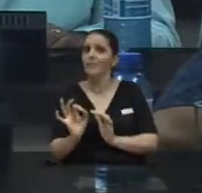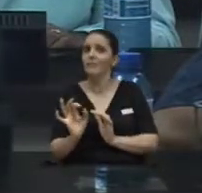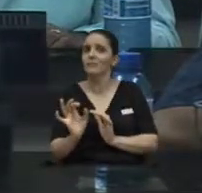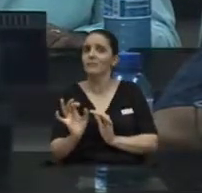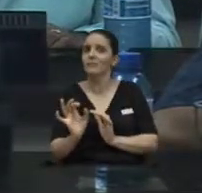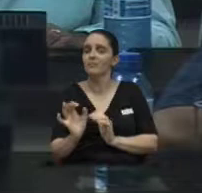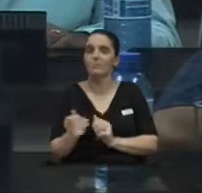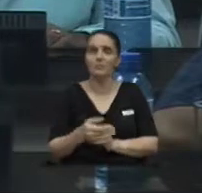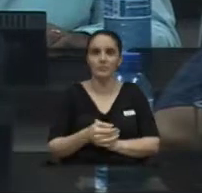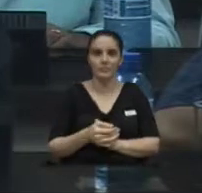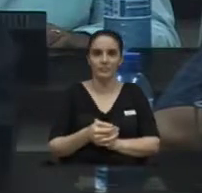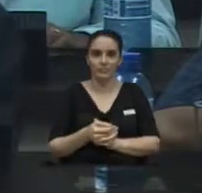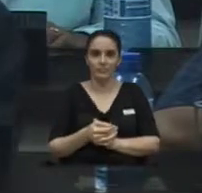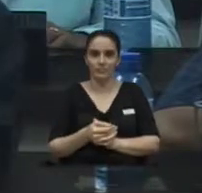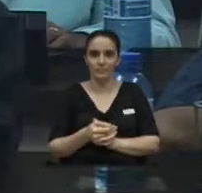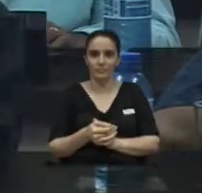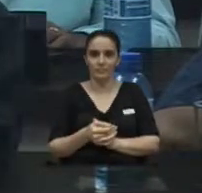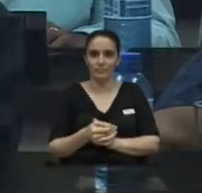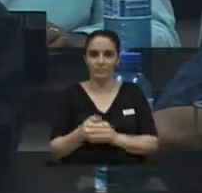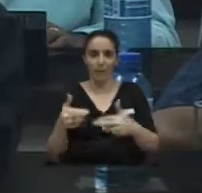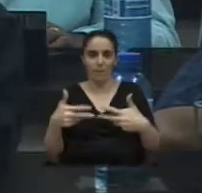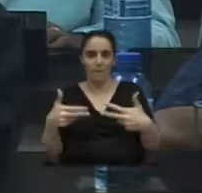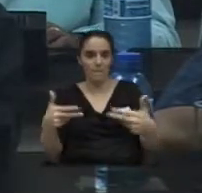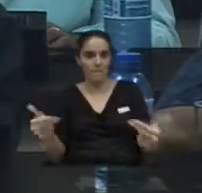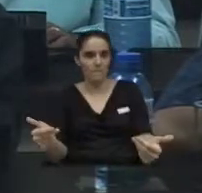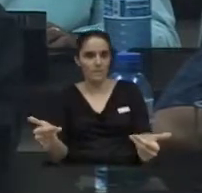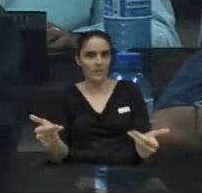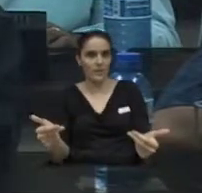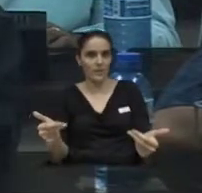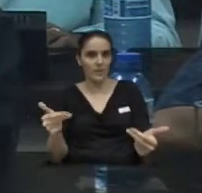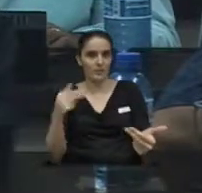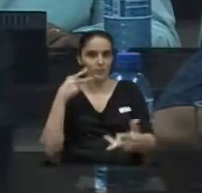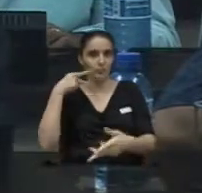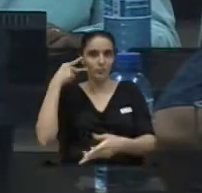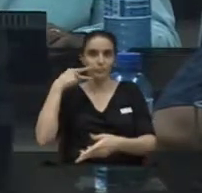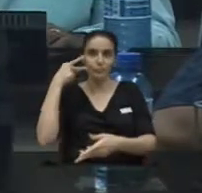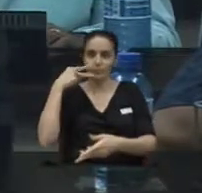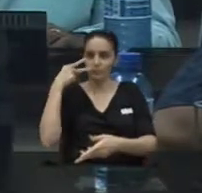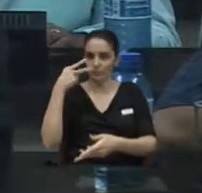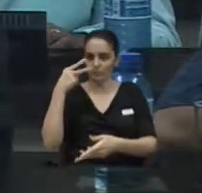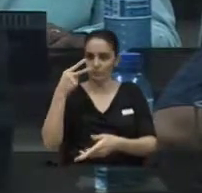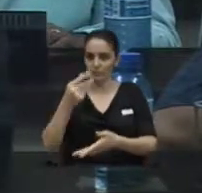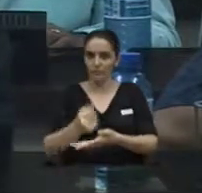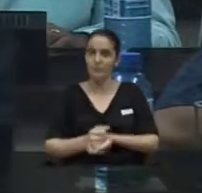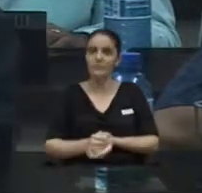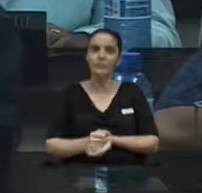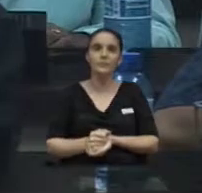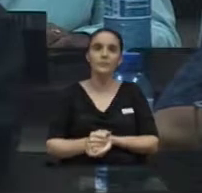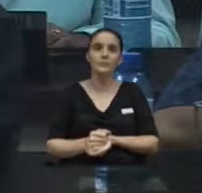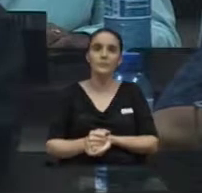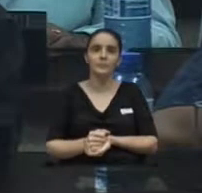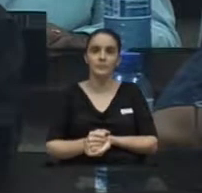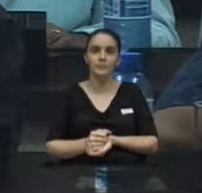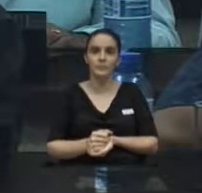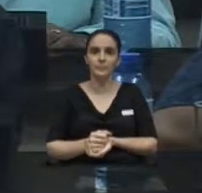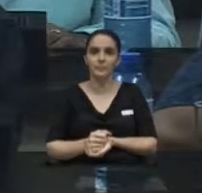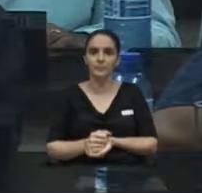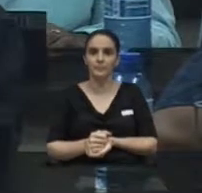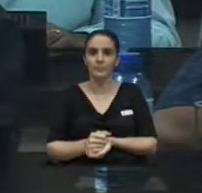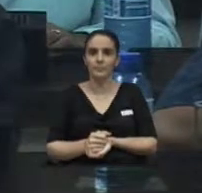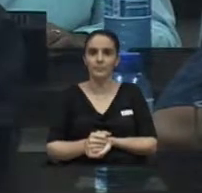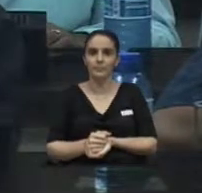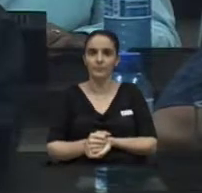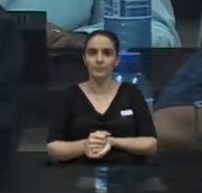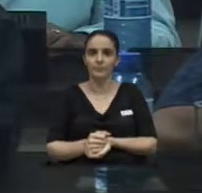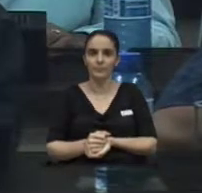colocado, e foi até por muitos vereadores aqui colocado, e até na fala da vereadora